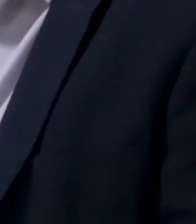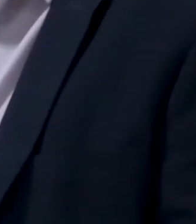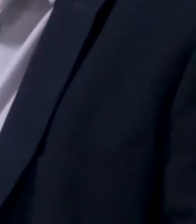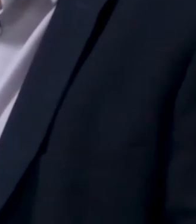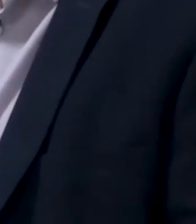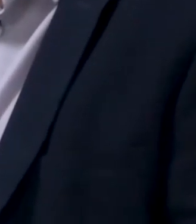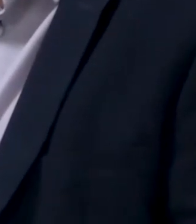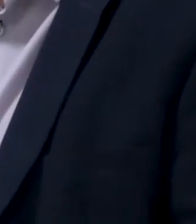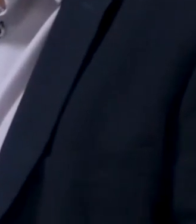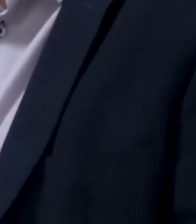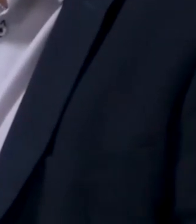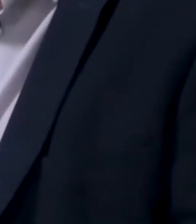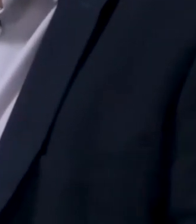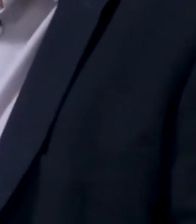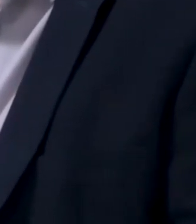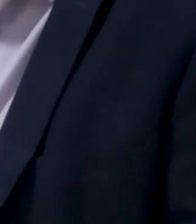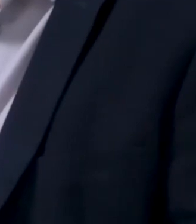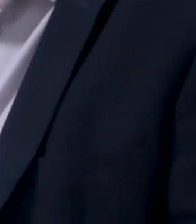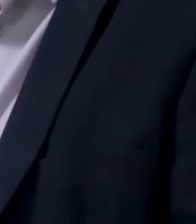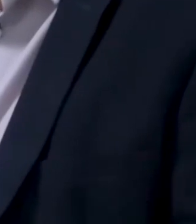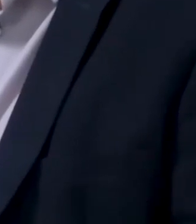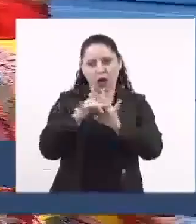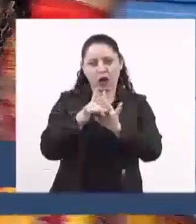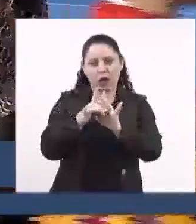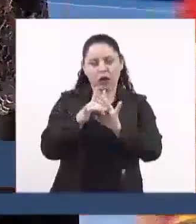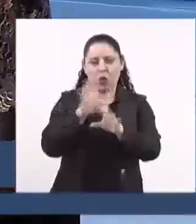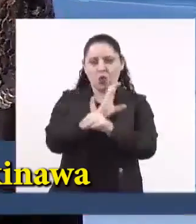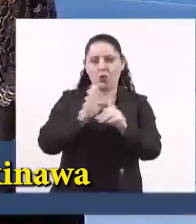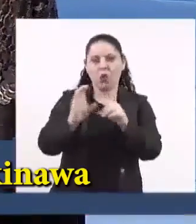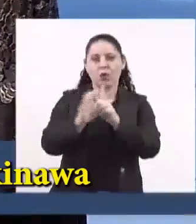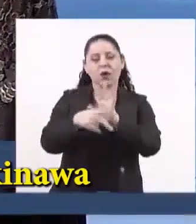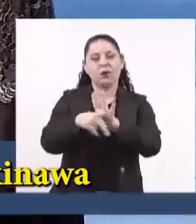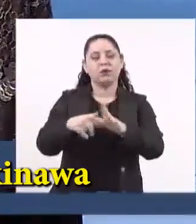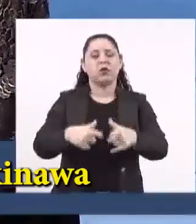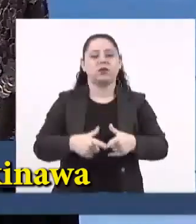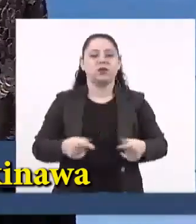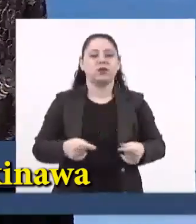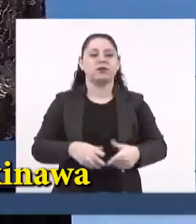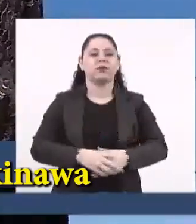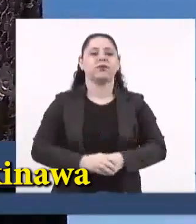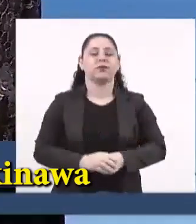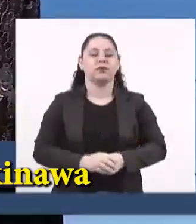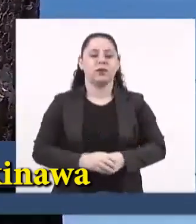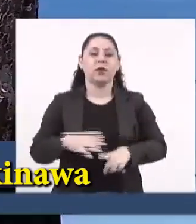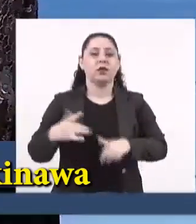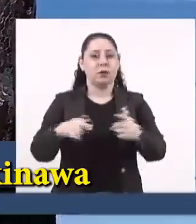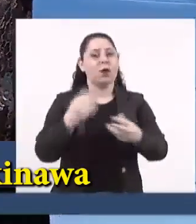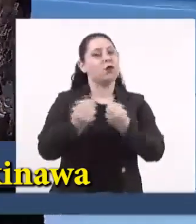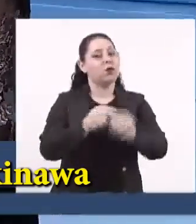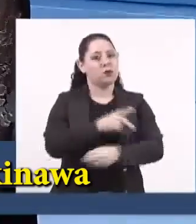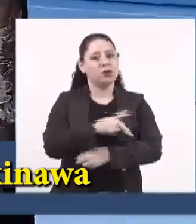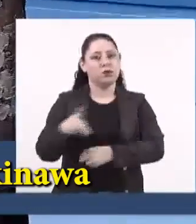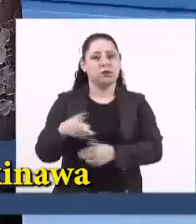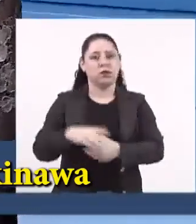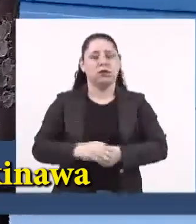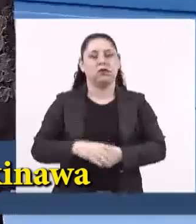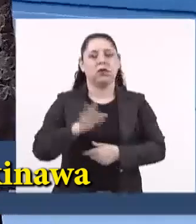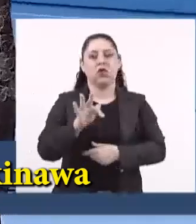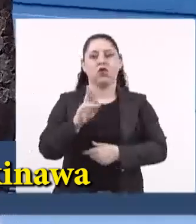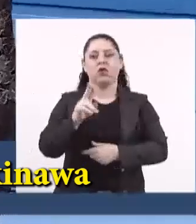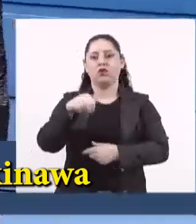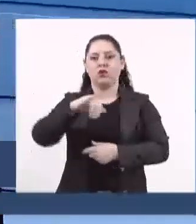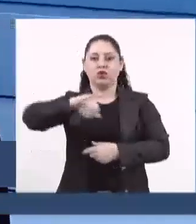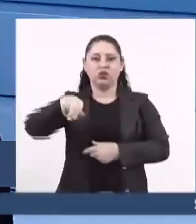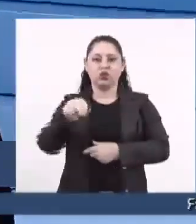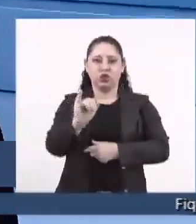com excelente trabalho muito obrigado a presidente do fujinkai da associação que na hora disse